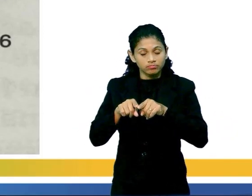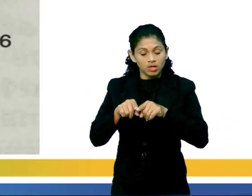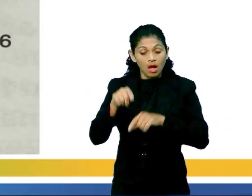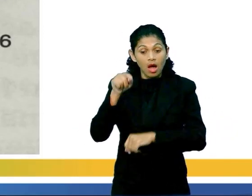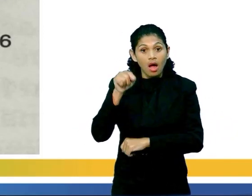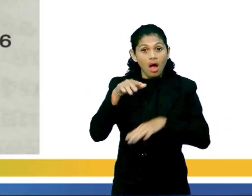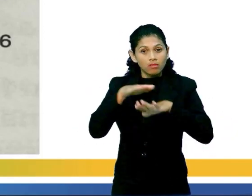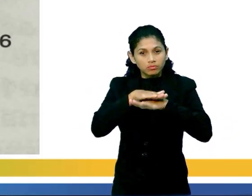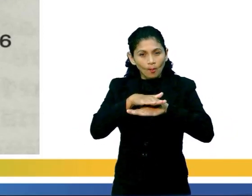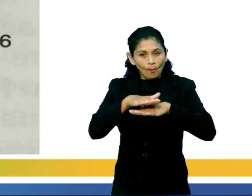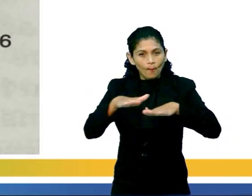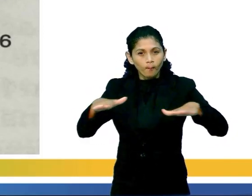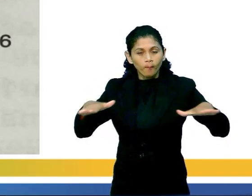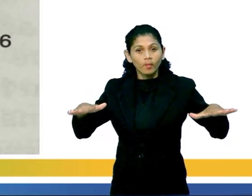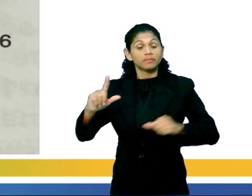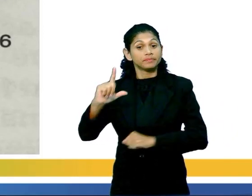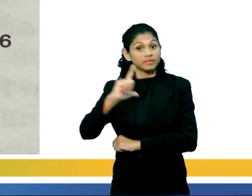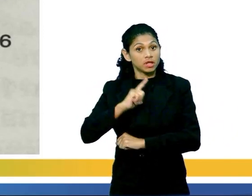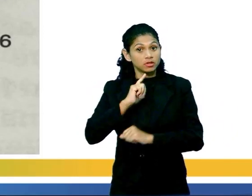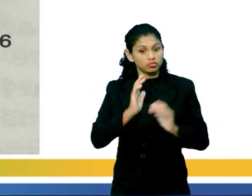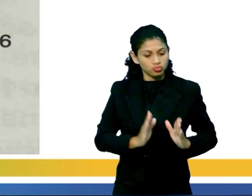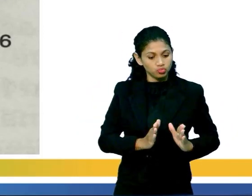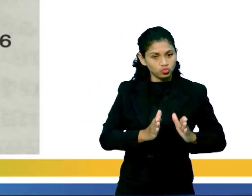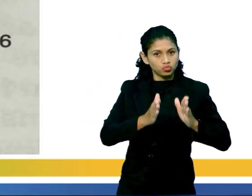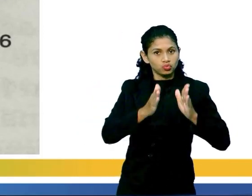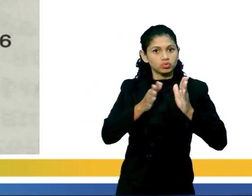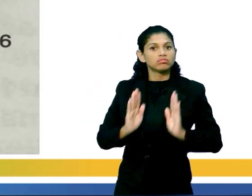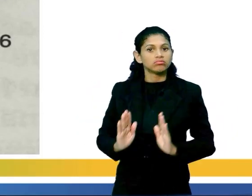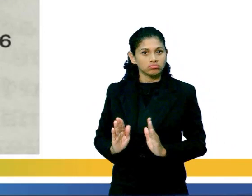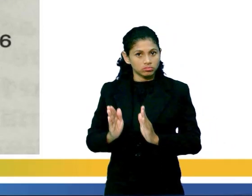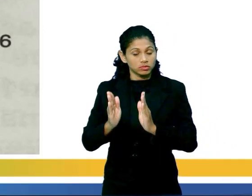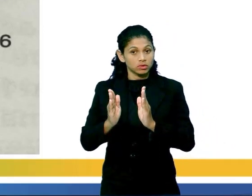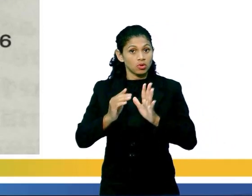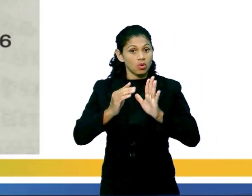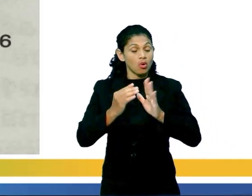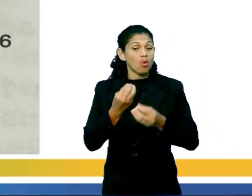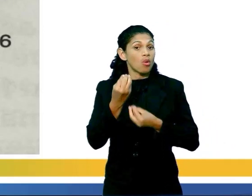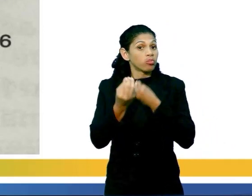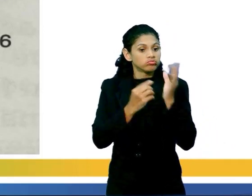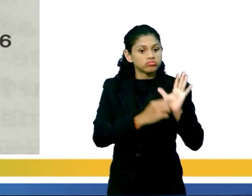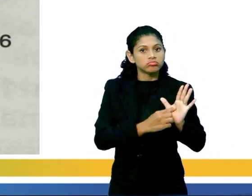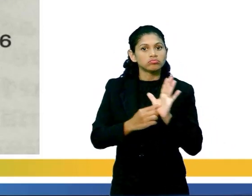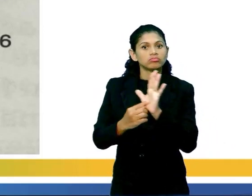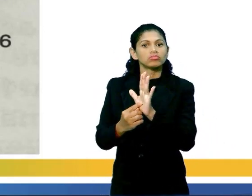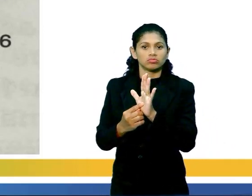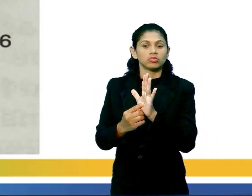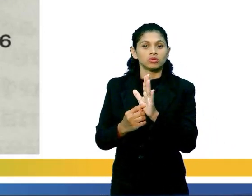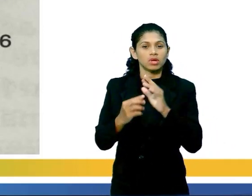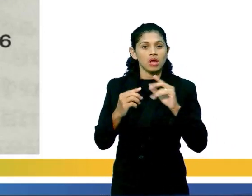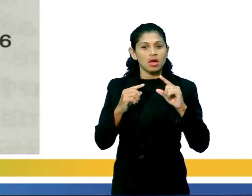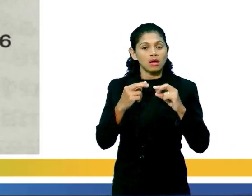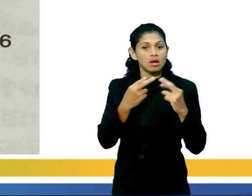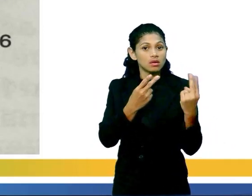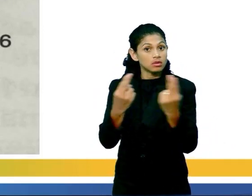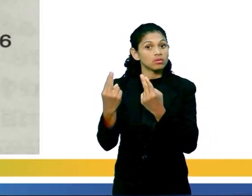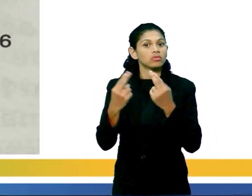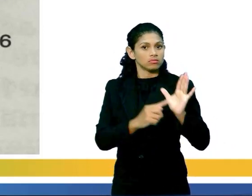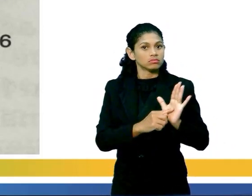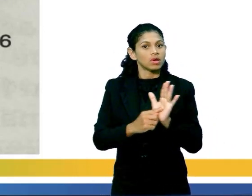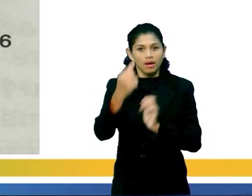de seções quadradas, conforme indicado na figura a seguir. Vamos analisar essa figura antes de passarmos